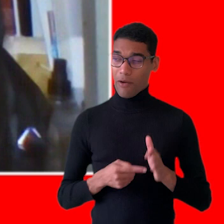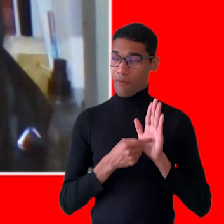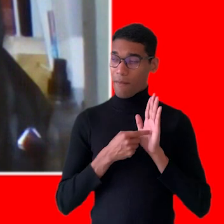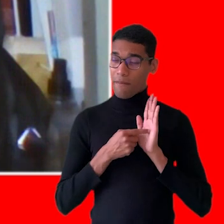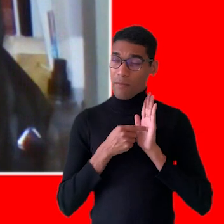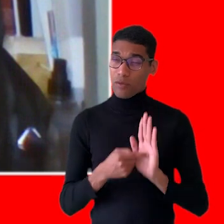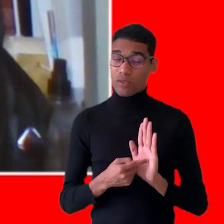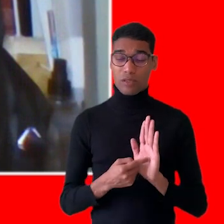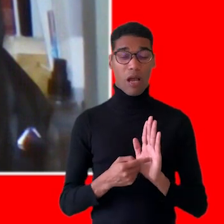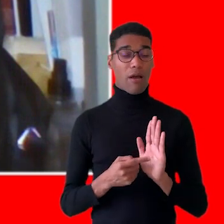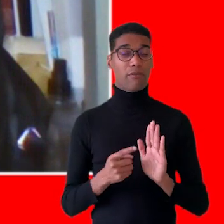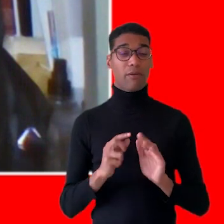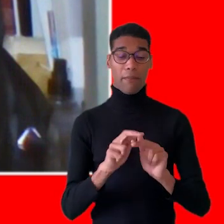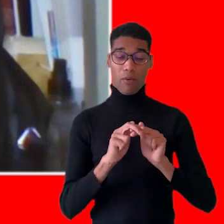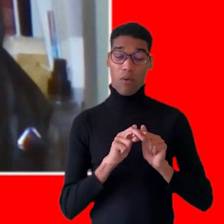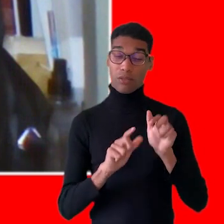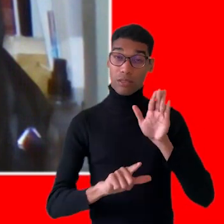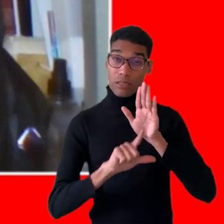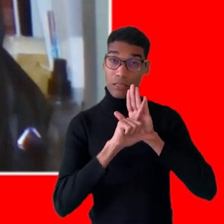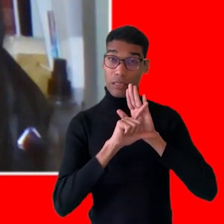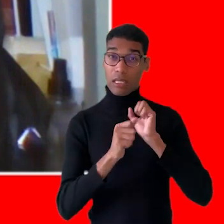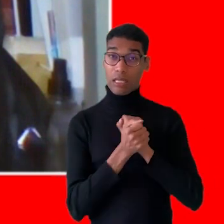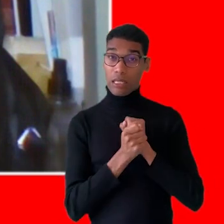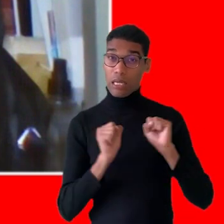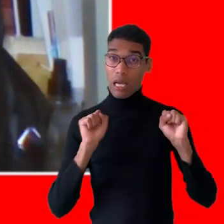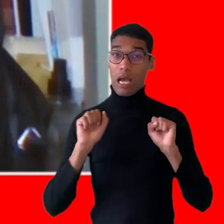retificado com a Lei Áurea